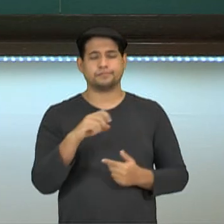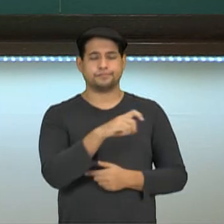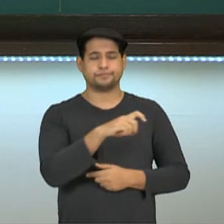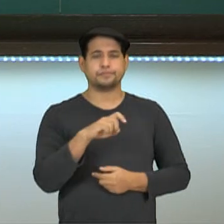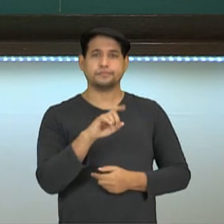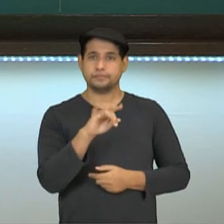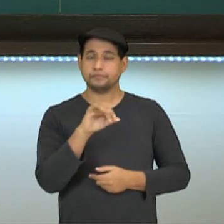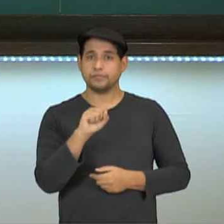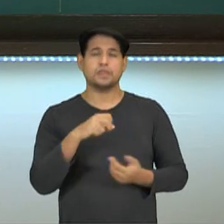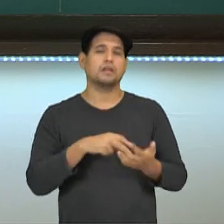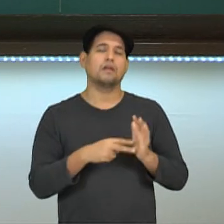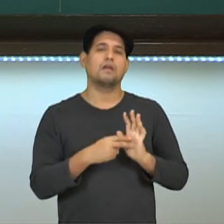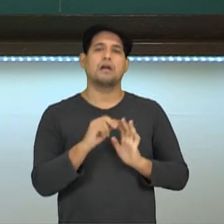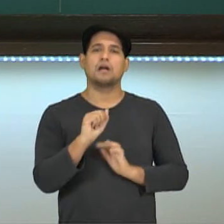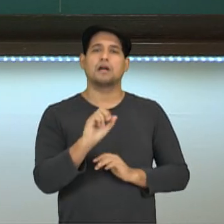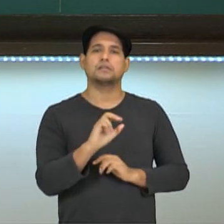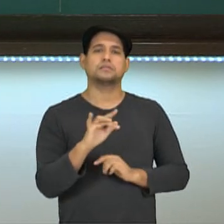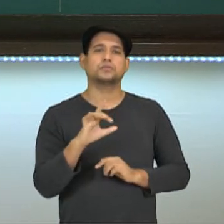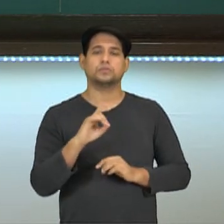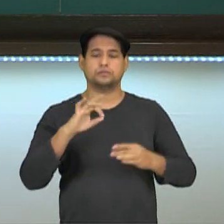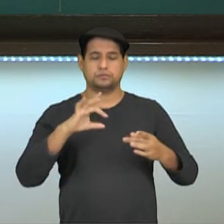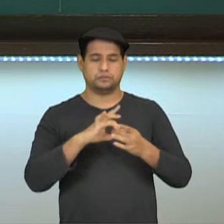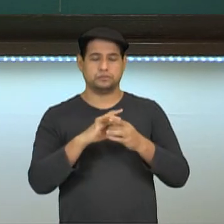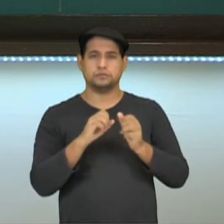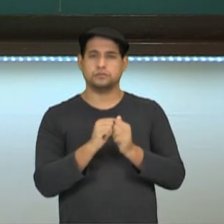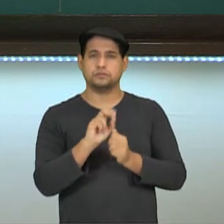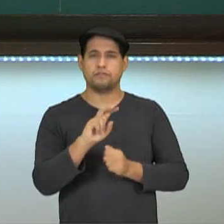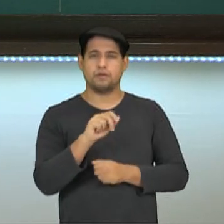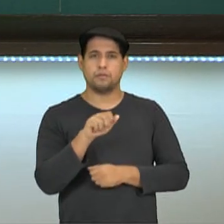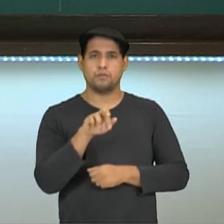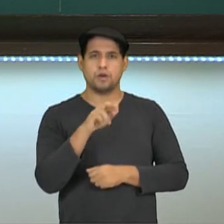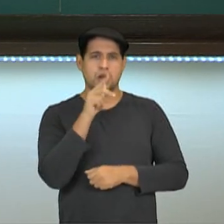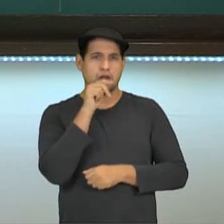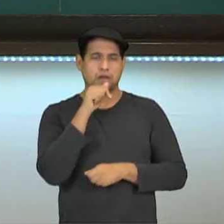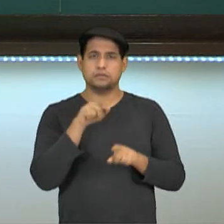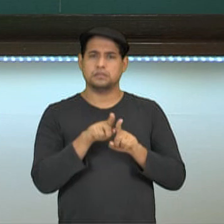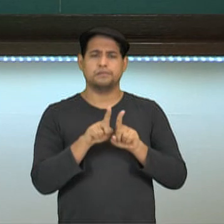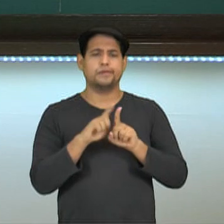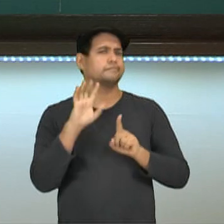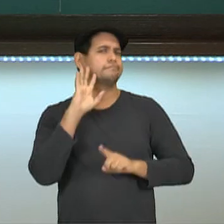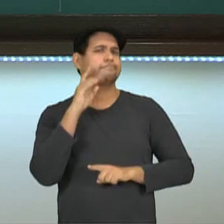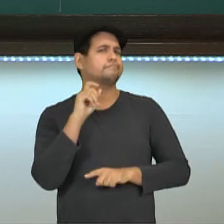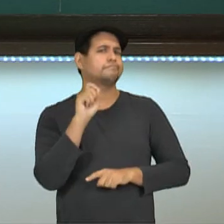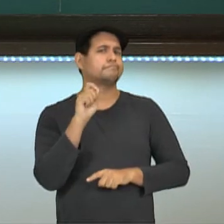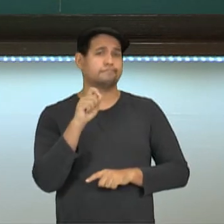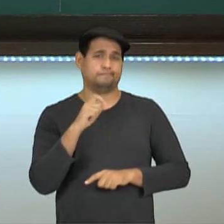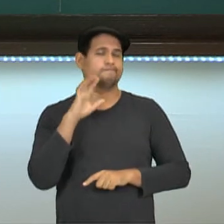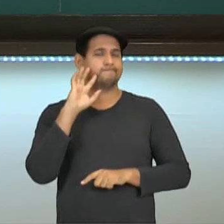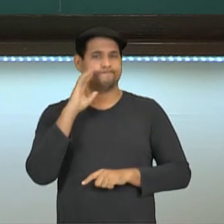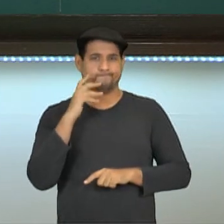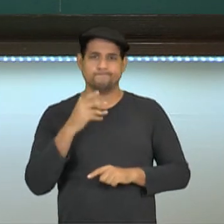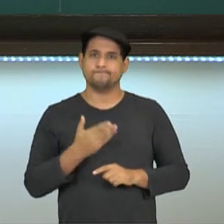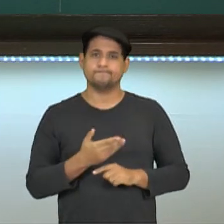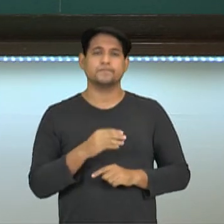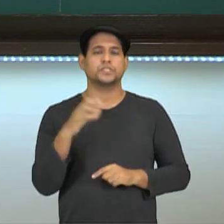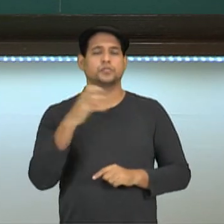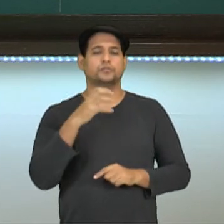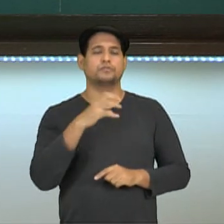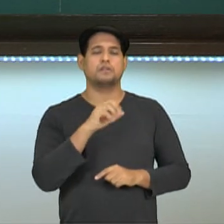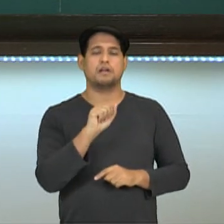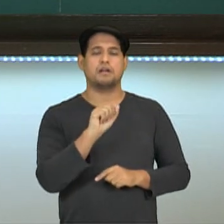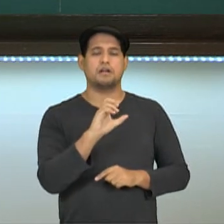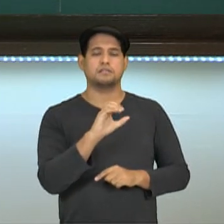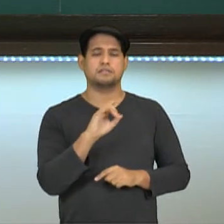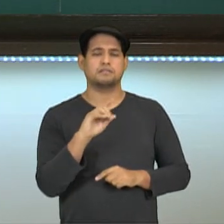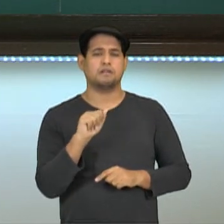que são ácidos se unem ao vapor de água, ocasionando então esse fenômeno aqui da chuva